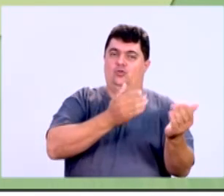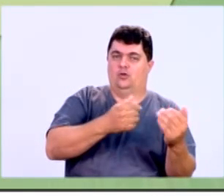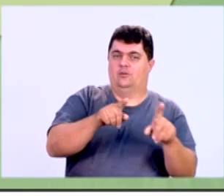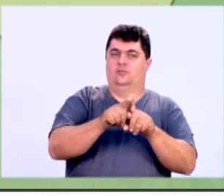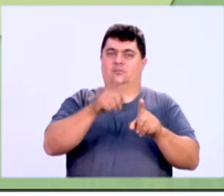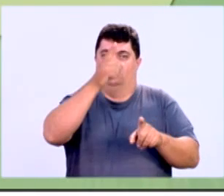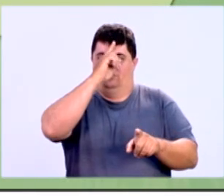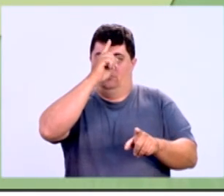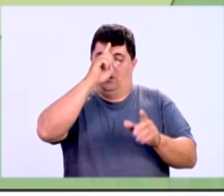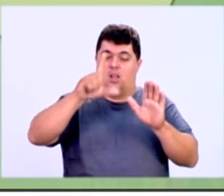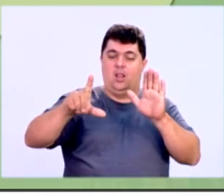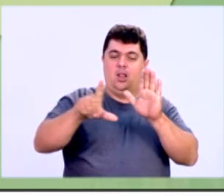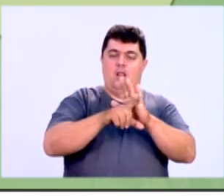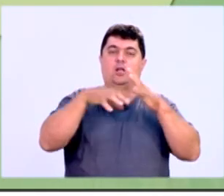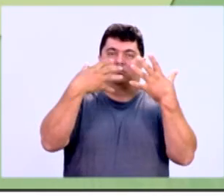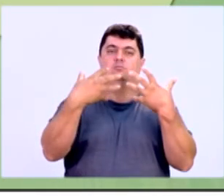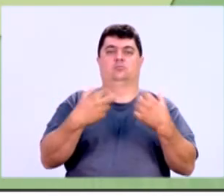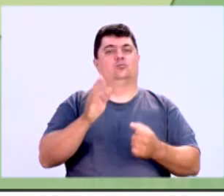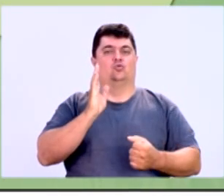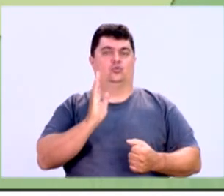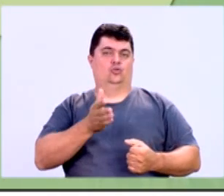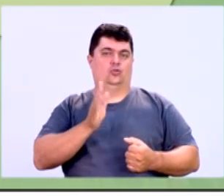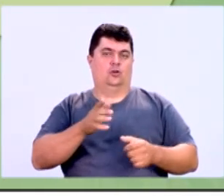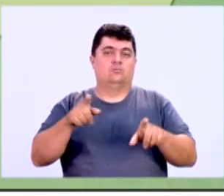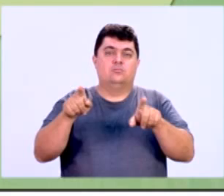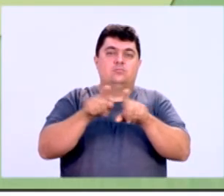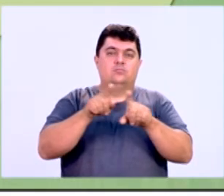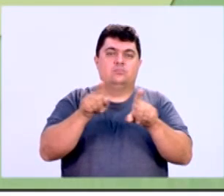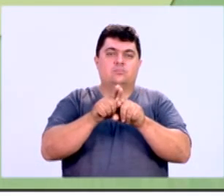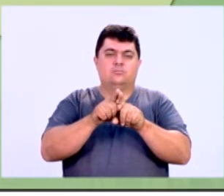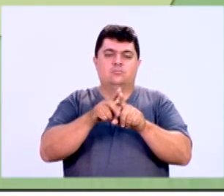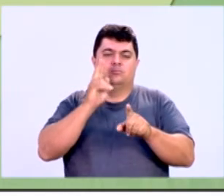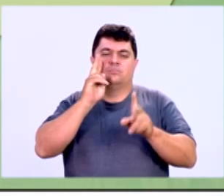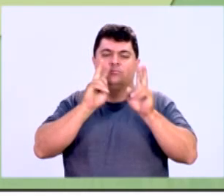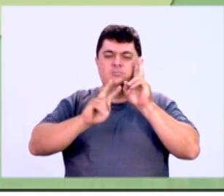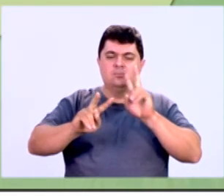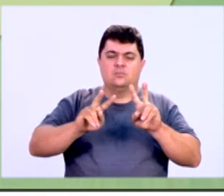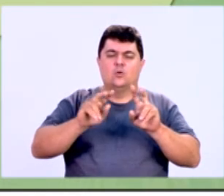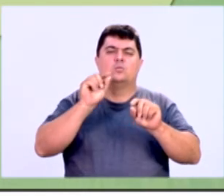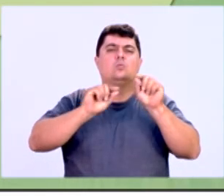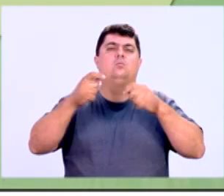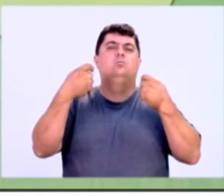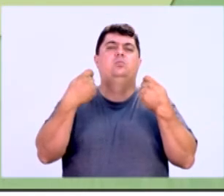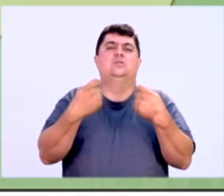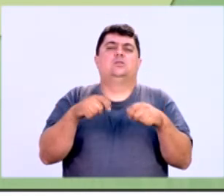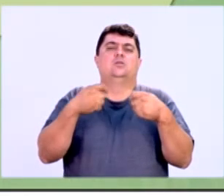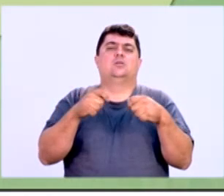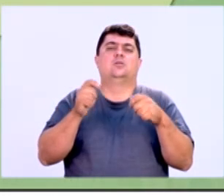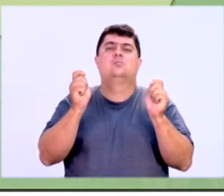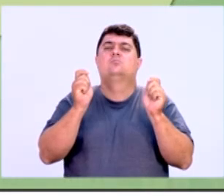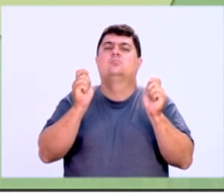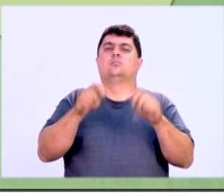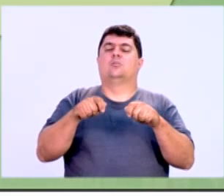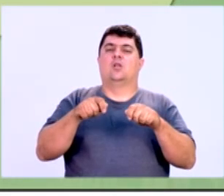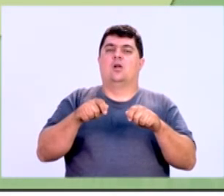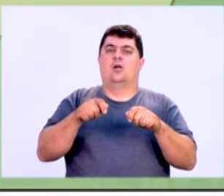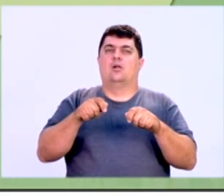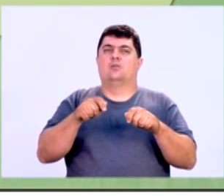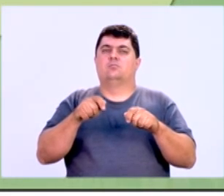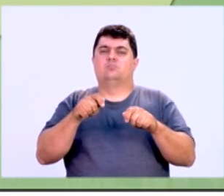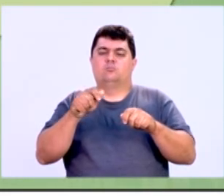pela legislação, como também reconhecer a necessidade do uso de